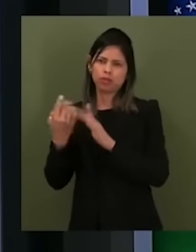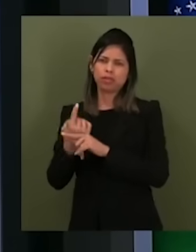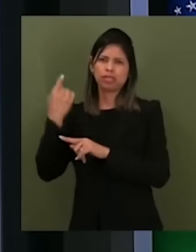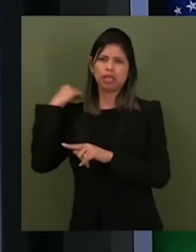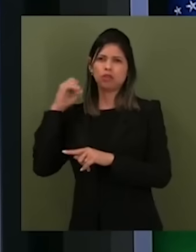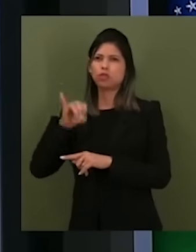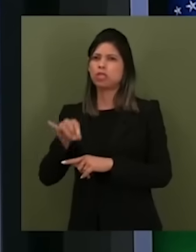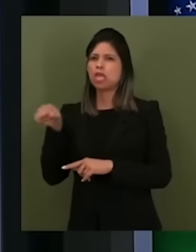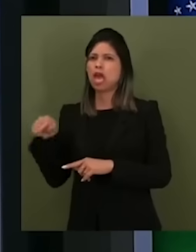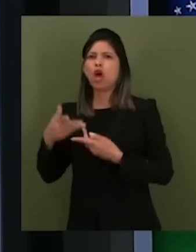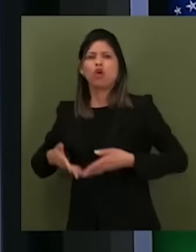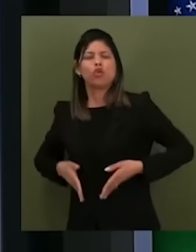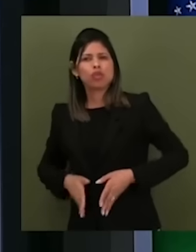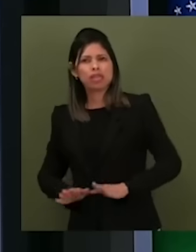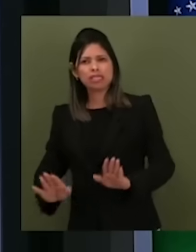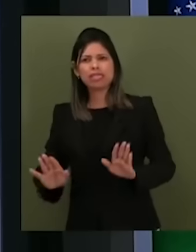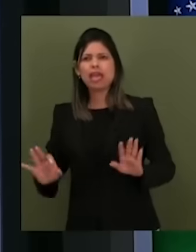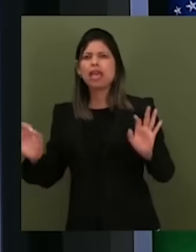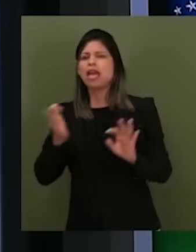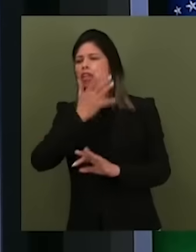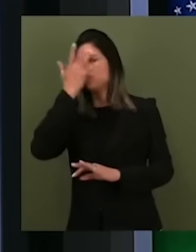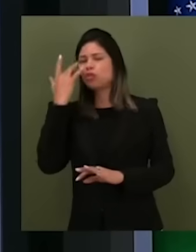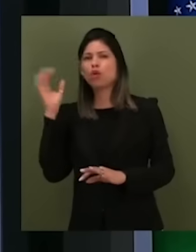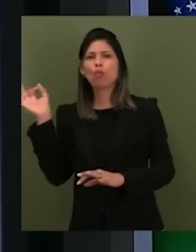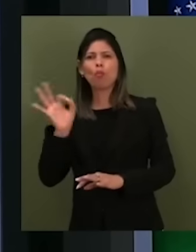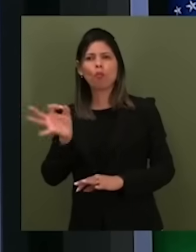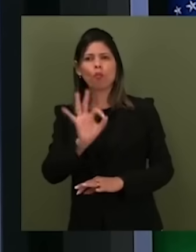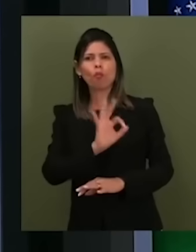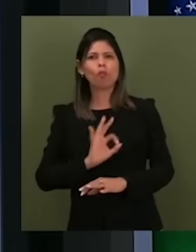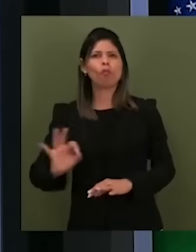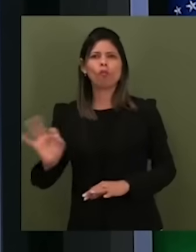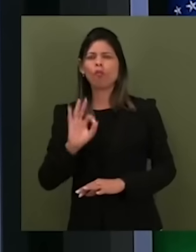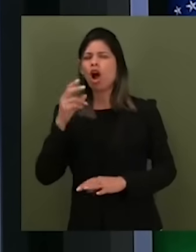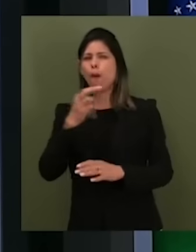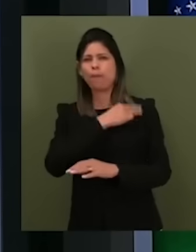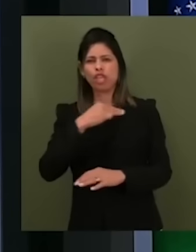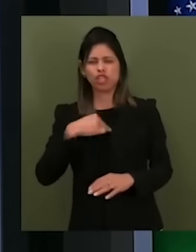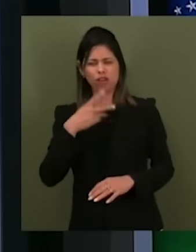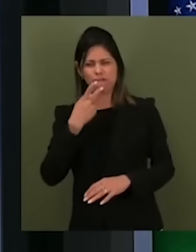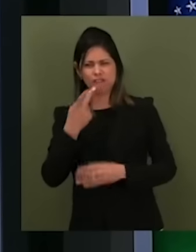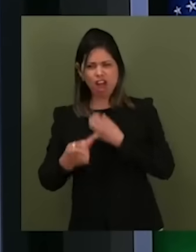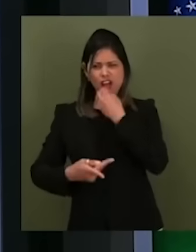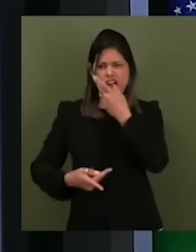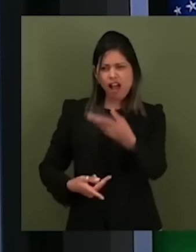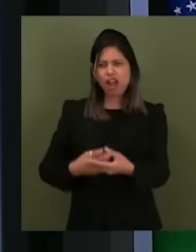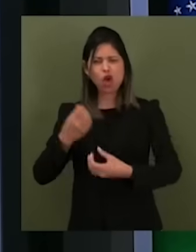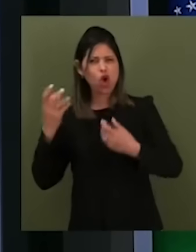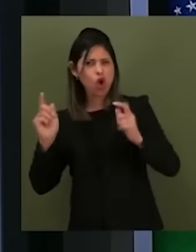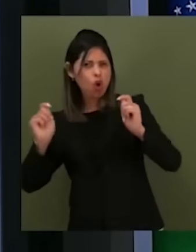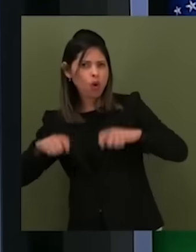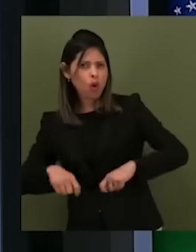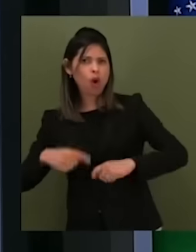Sem o nascituro, nenhum desses ministros que dizem não concordo com essas posições que estão sendo tomadas